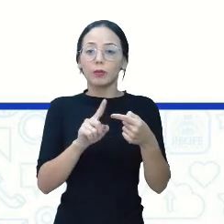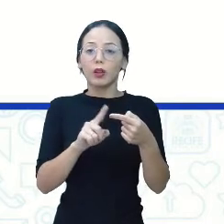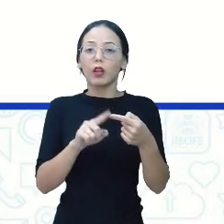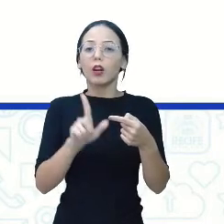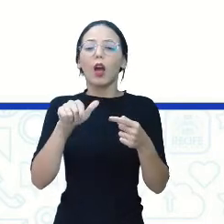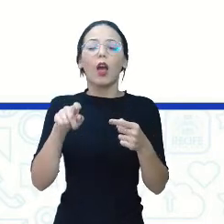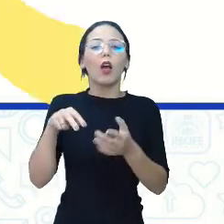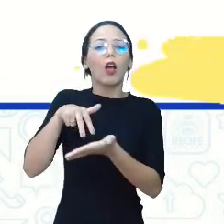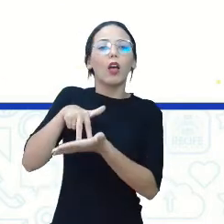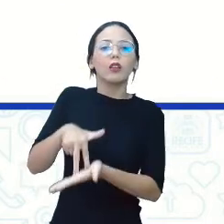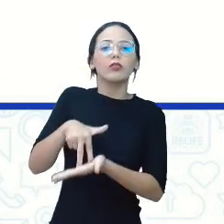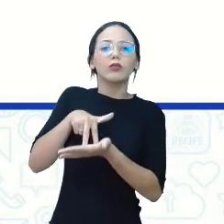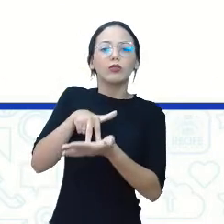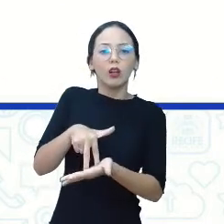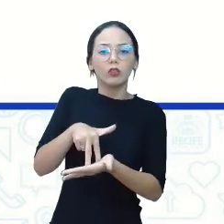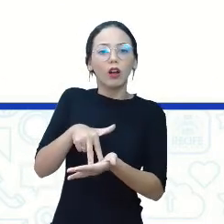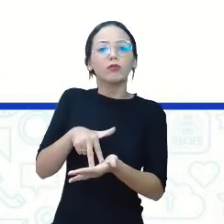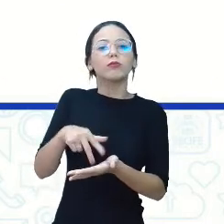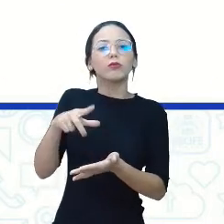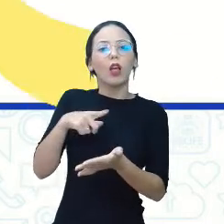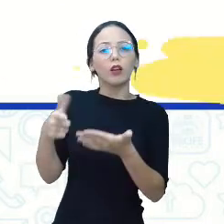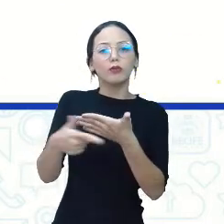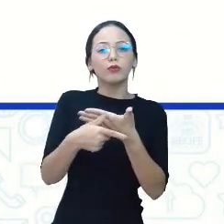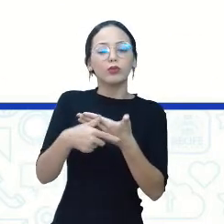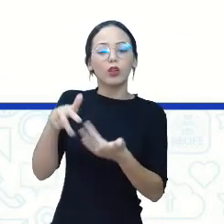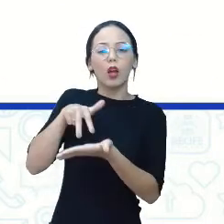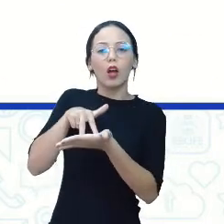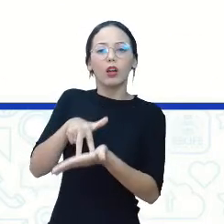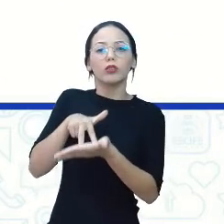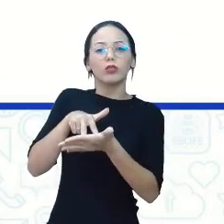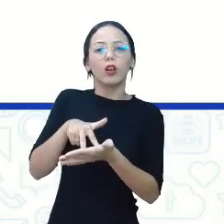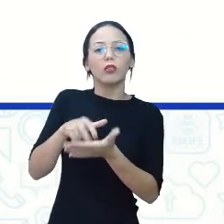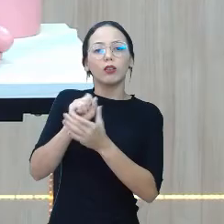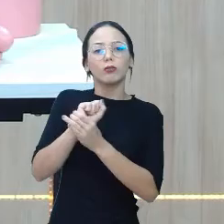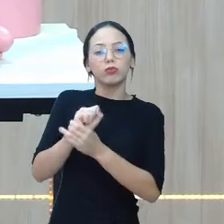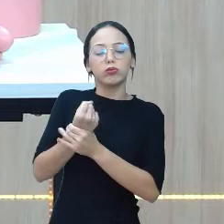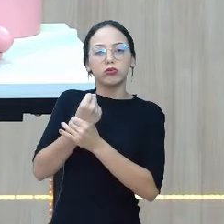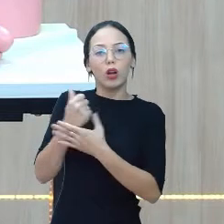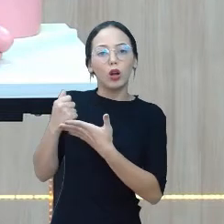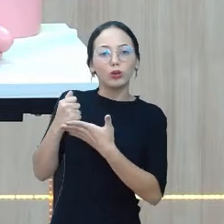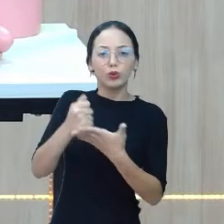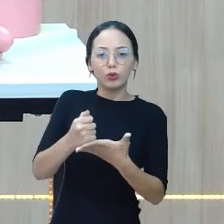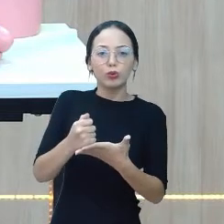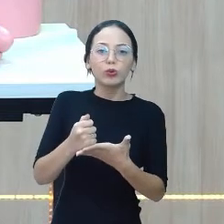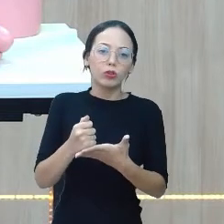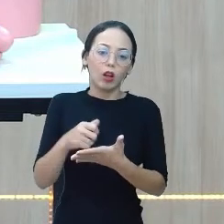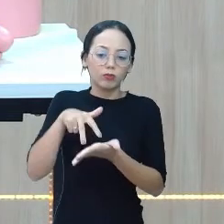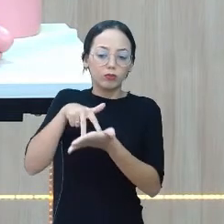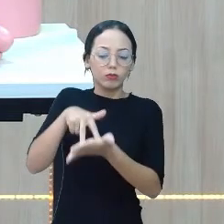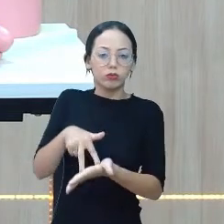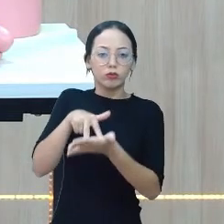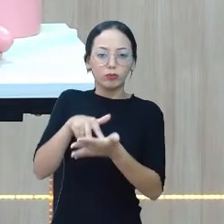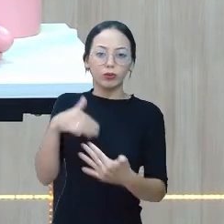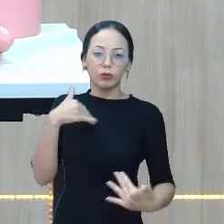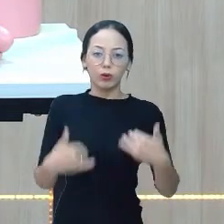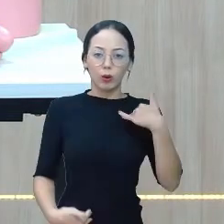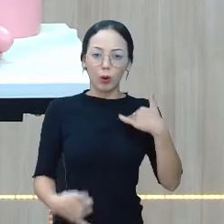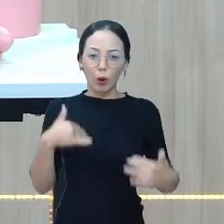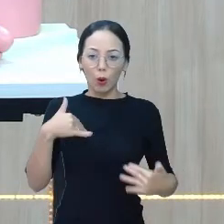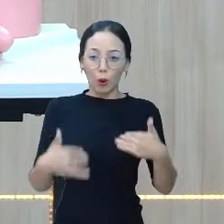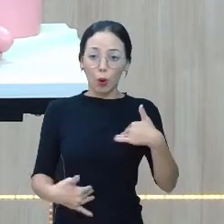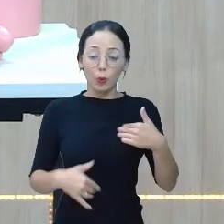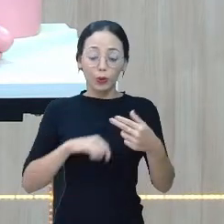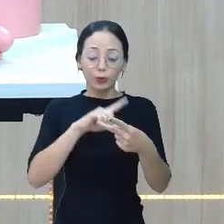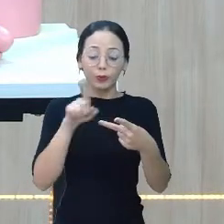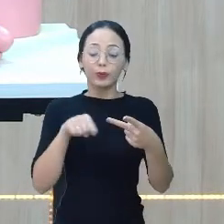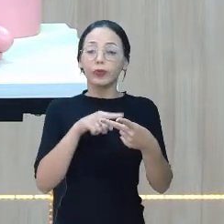a resistência. Então, ela tem um poder aí de resistência. Ela ajuda na questão dessa resistência do nosso corpo. As